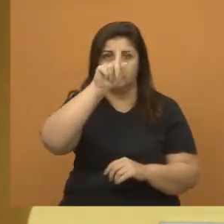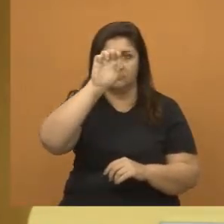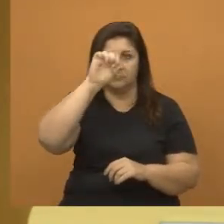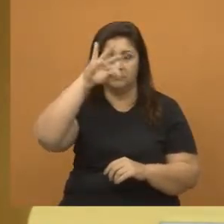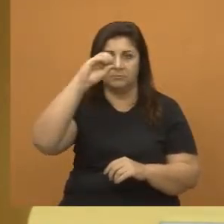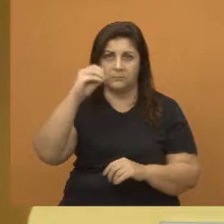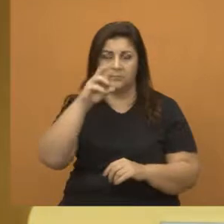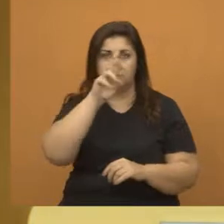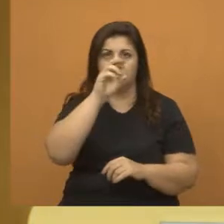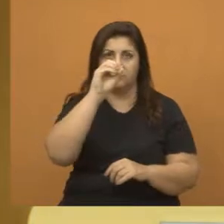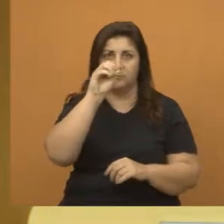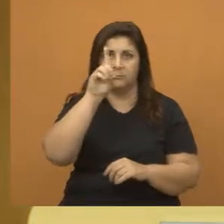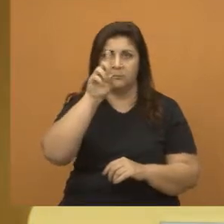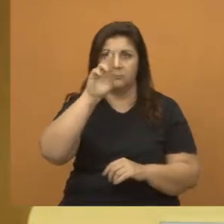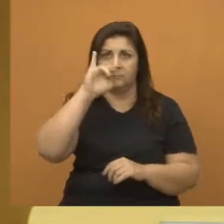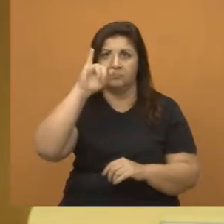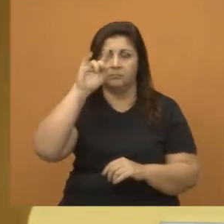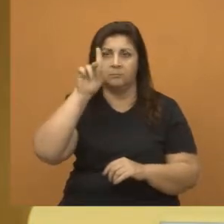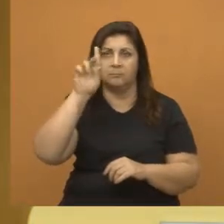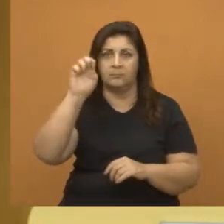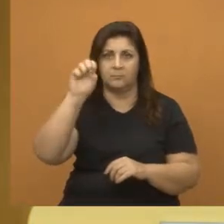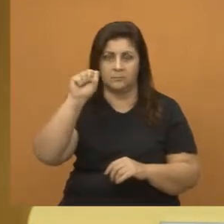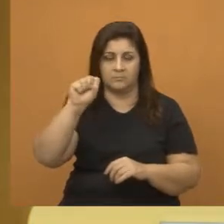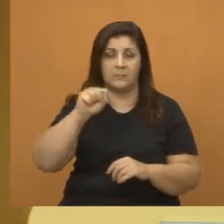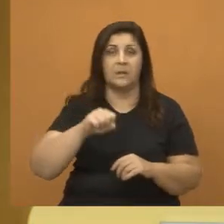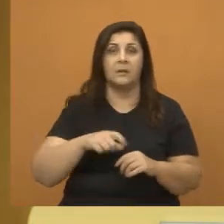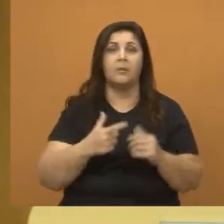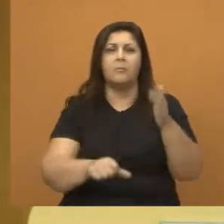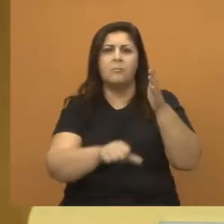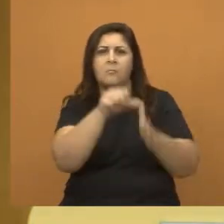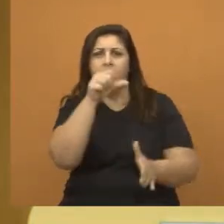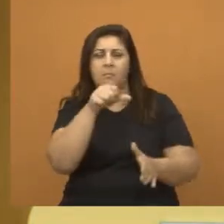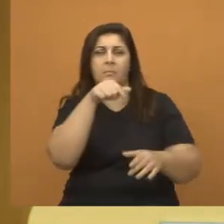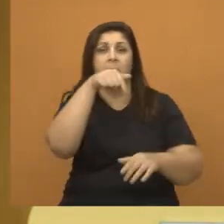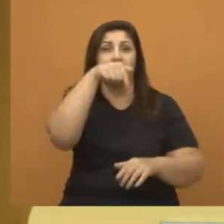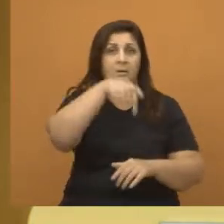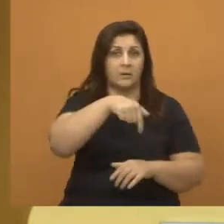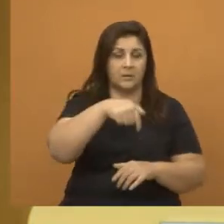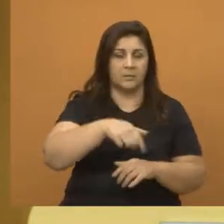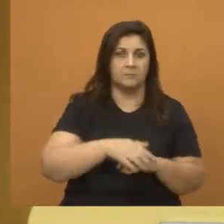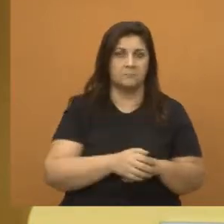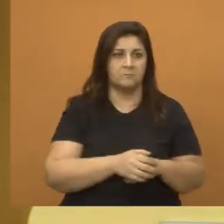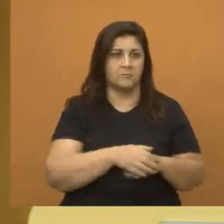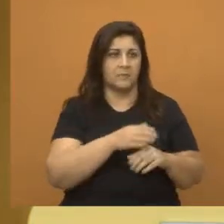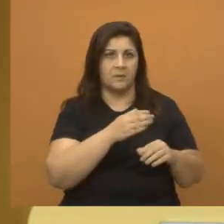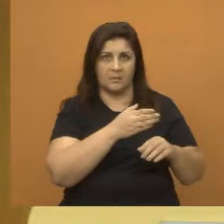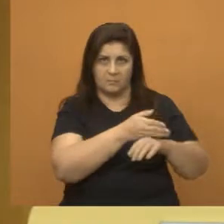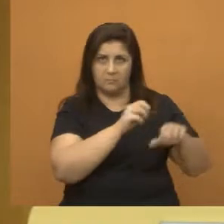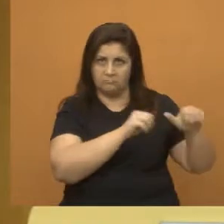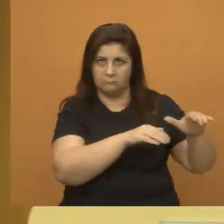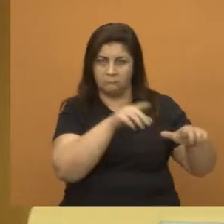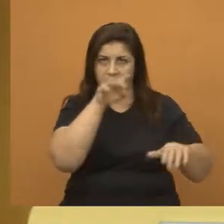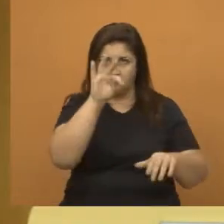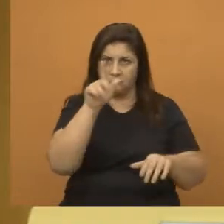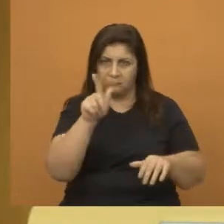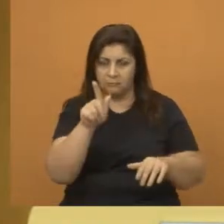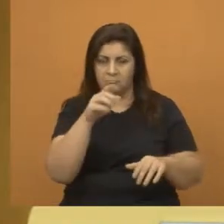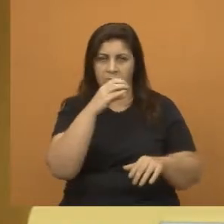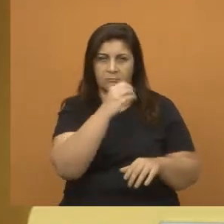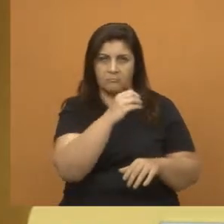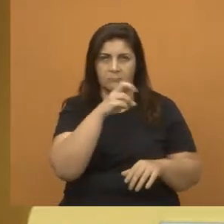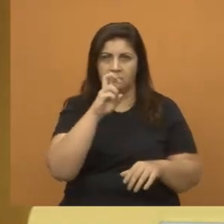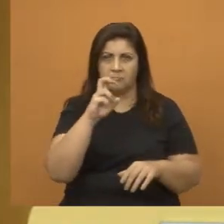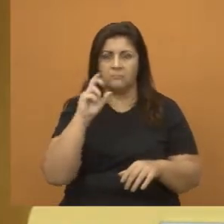atualmente sendo chefe de instrução do tiro de guerra de jacarei pg 020 51